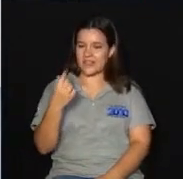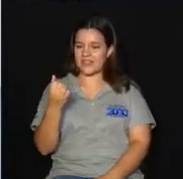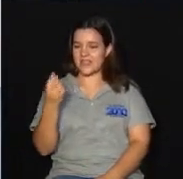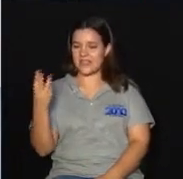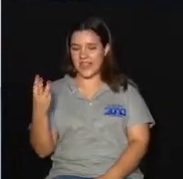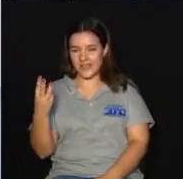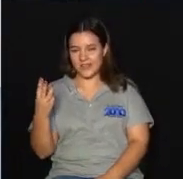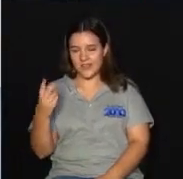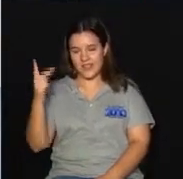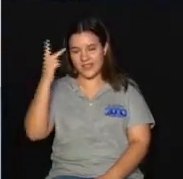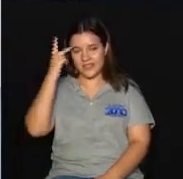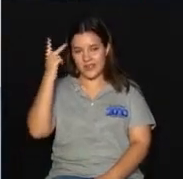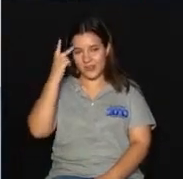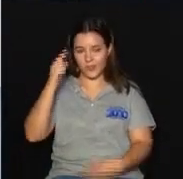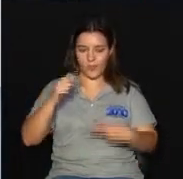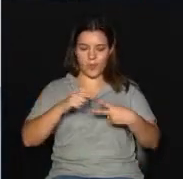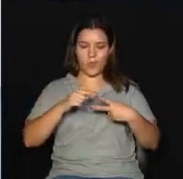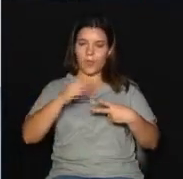1.163 votos, com